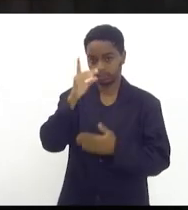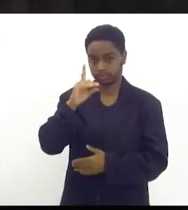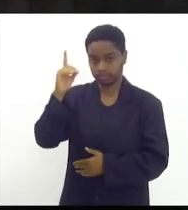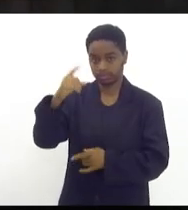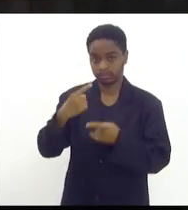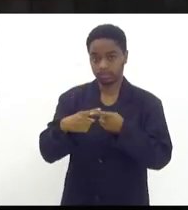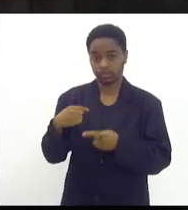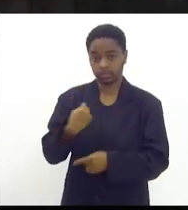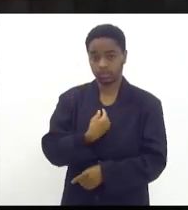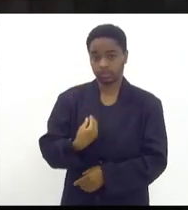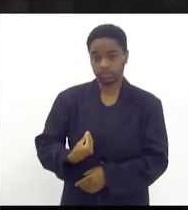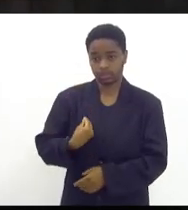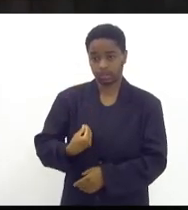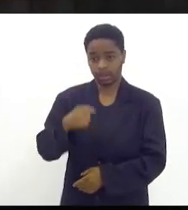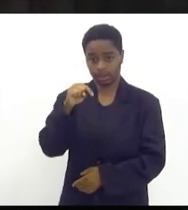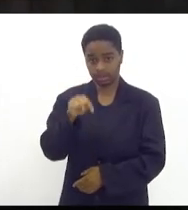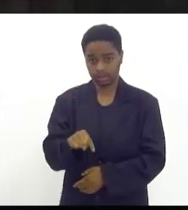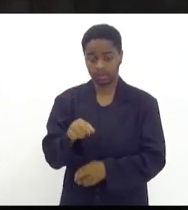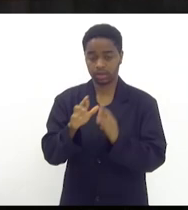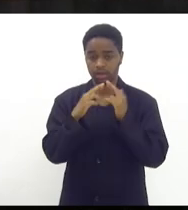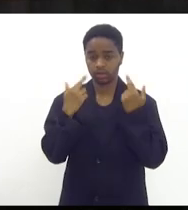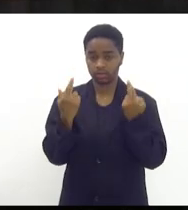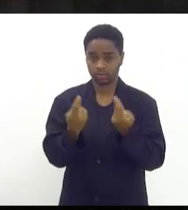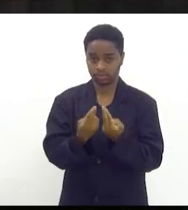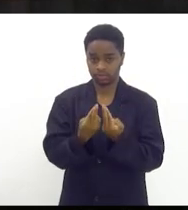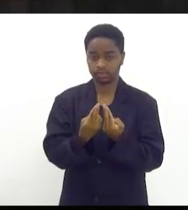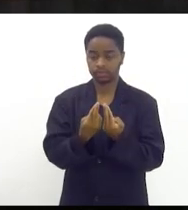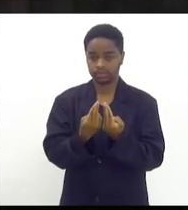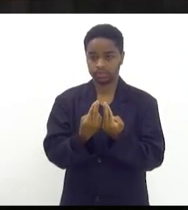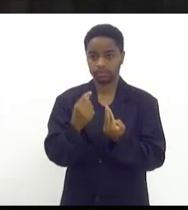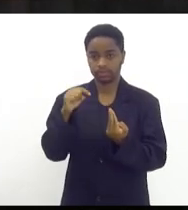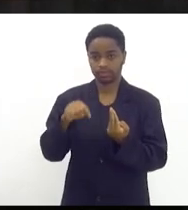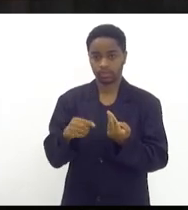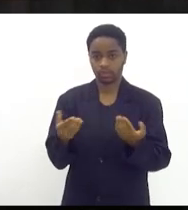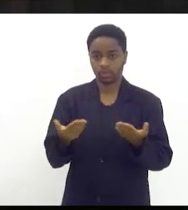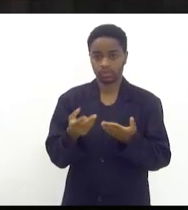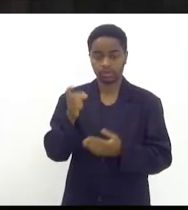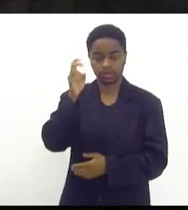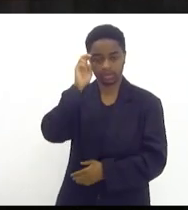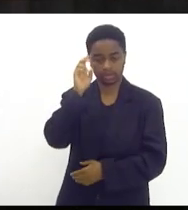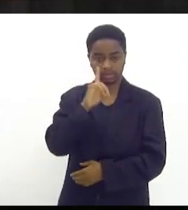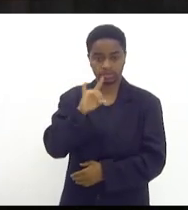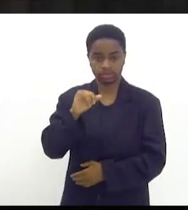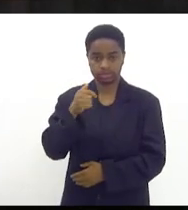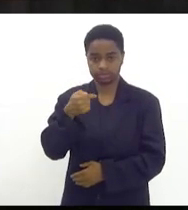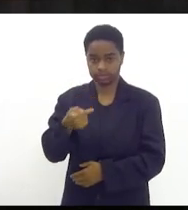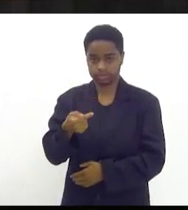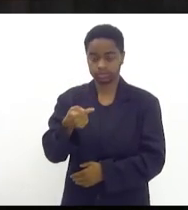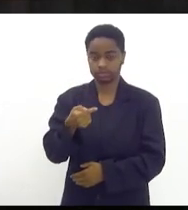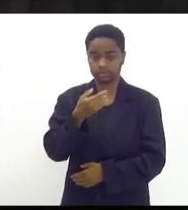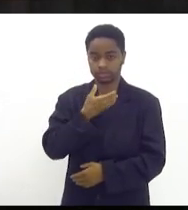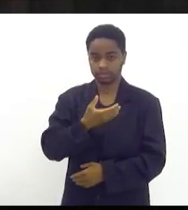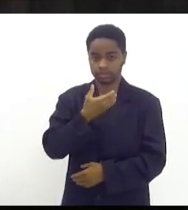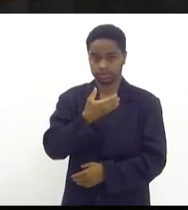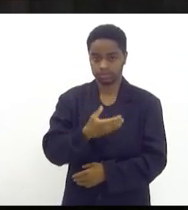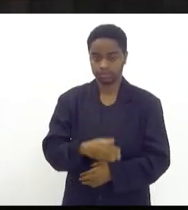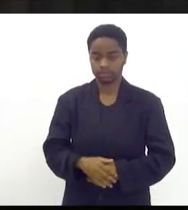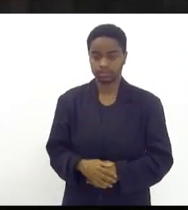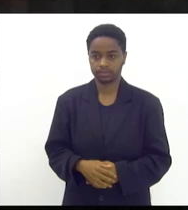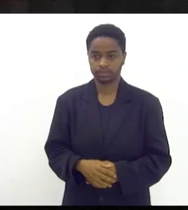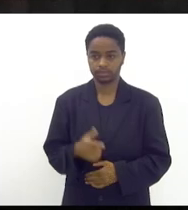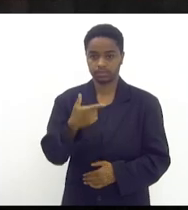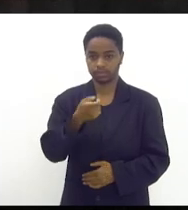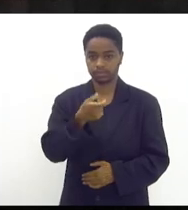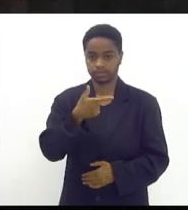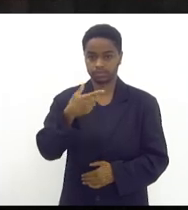estarmos aqui reunidos nessa quinta-feira, dia 7 de